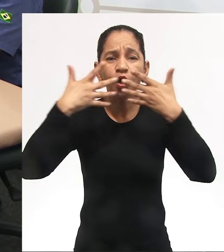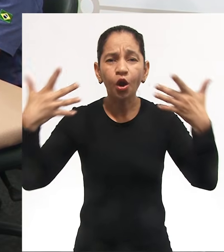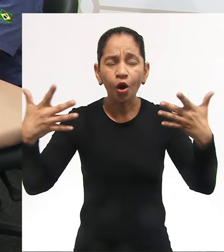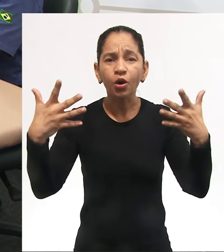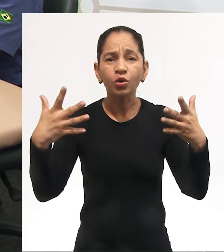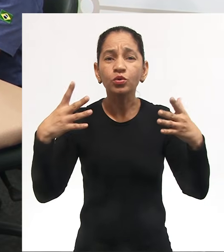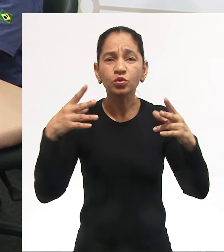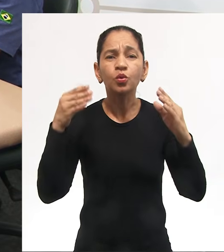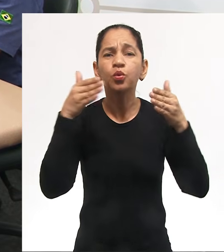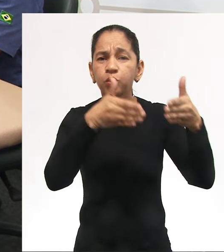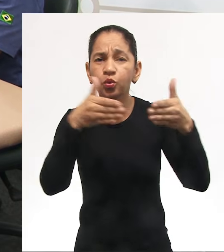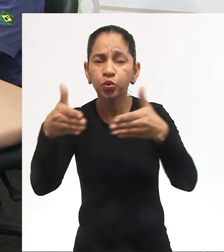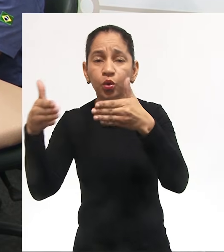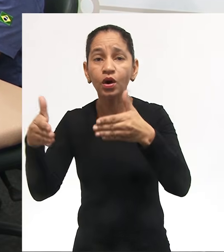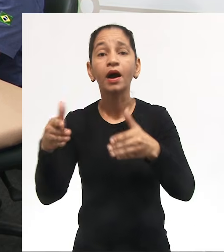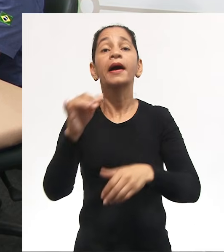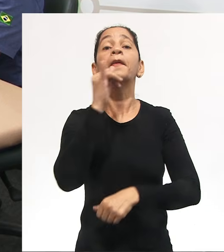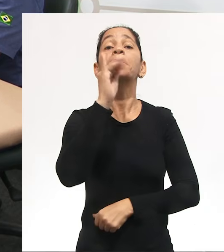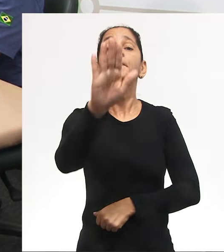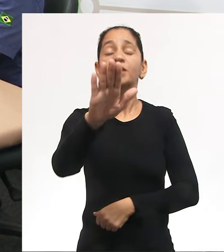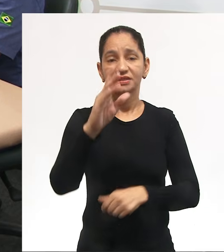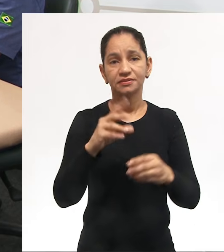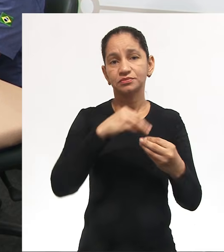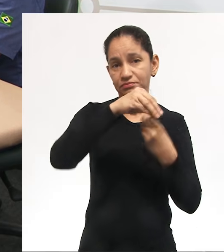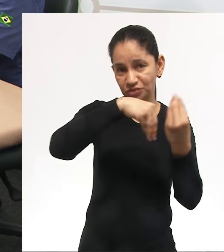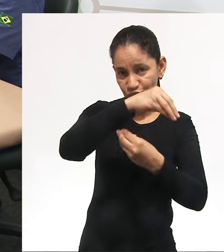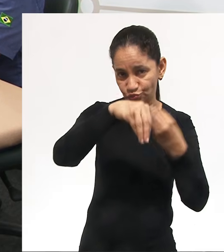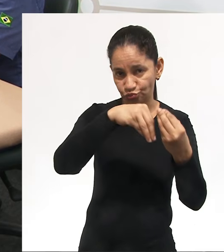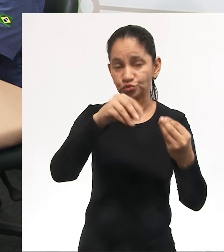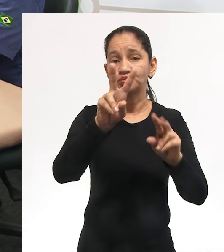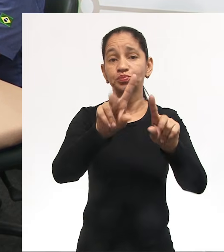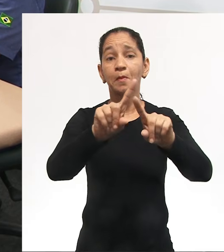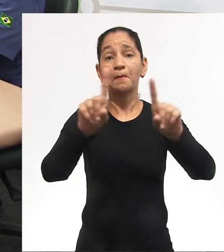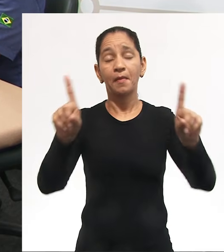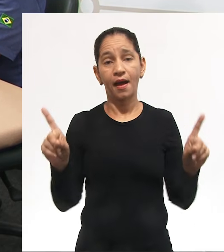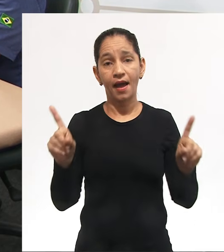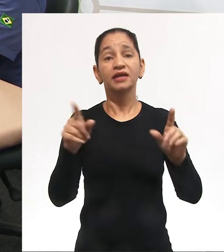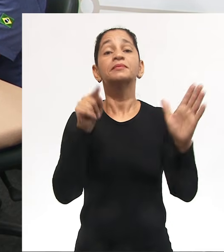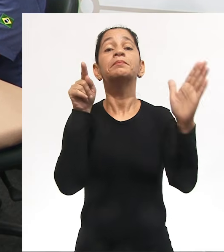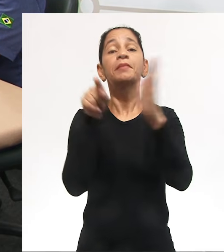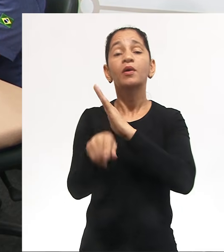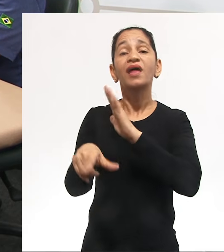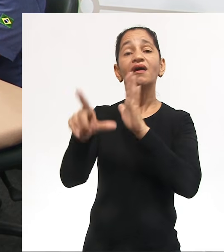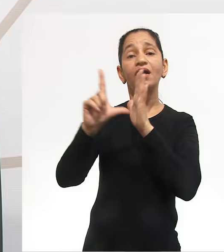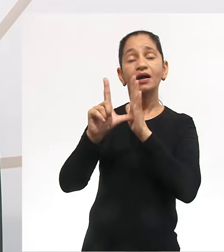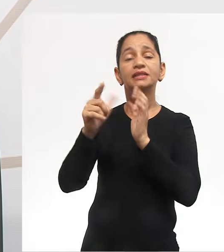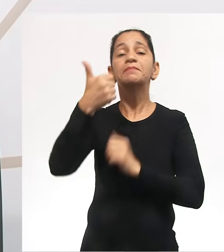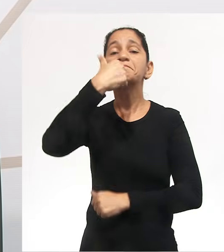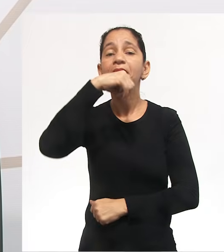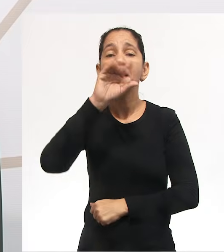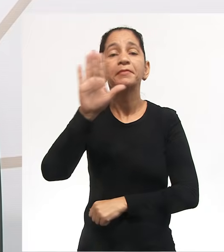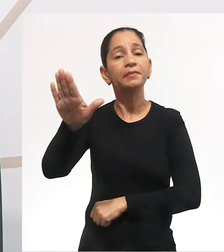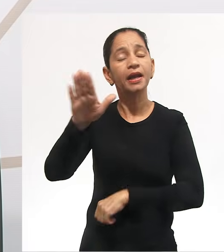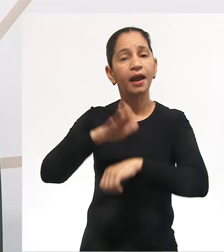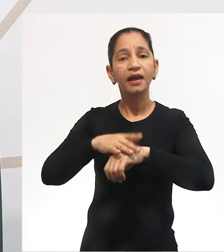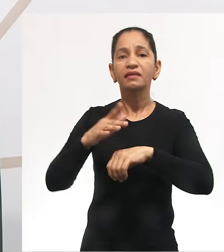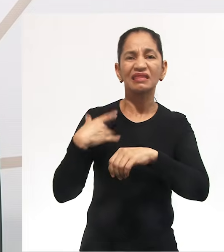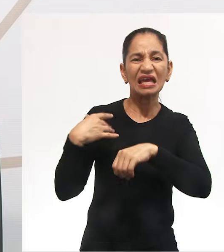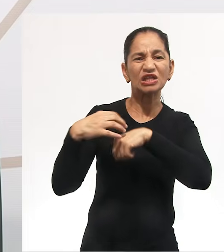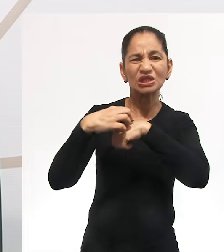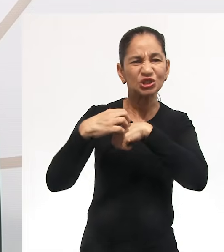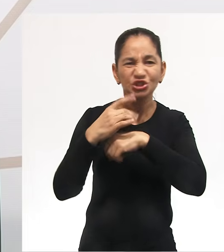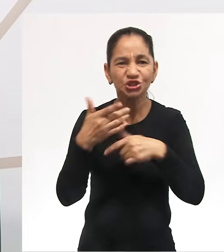tipo, que tipo de tinta? Tinta guache, tinta acrílica, tintas Então, era naturais? tinta acrílica, mas assim, a